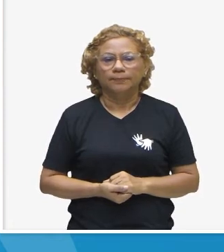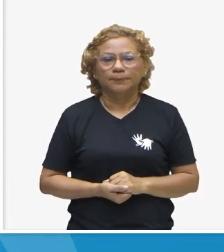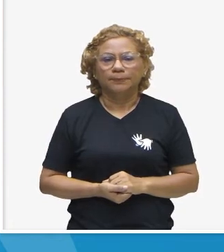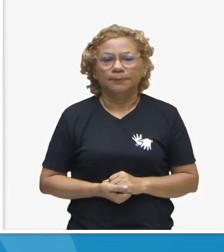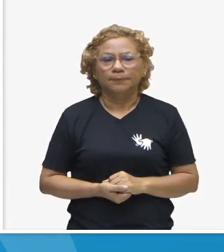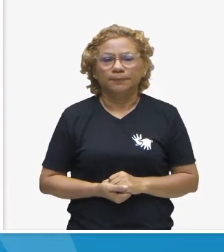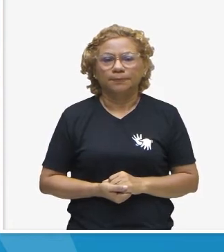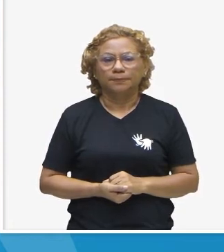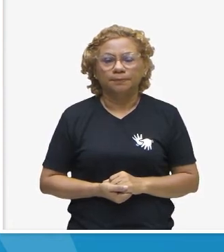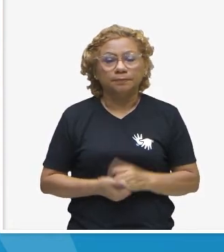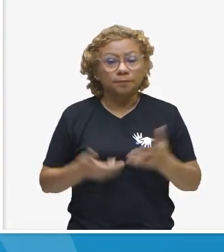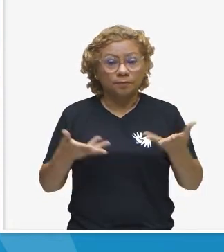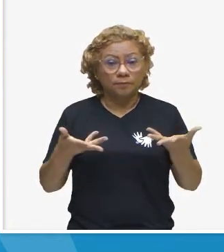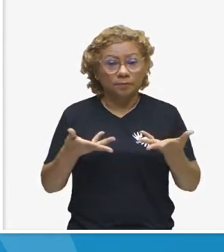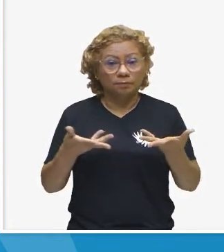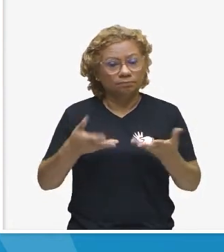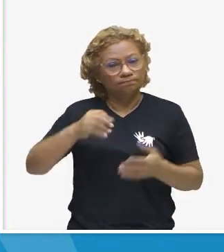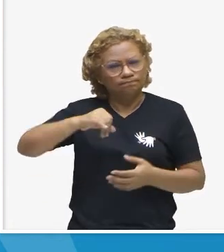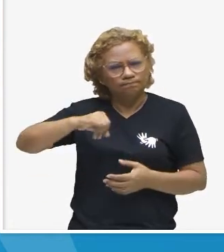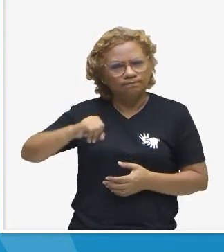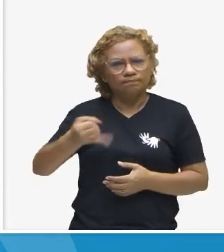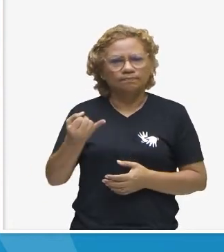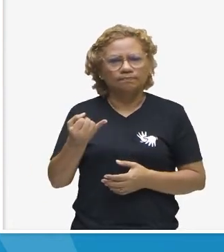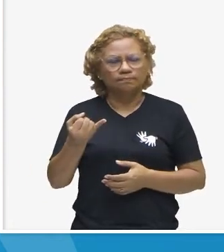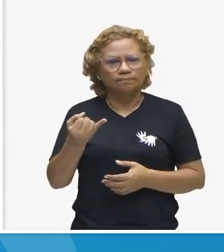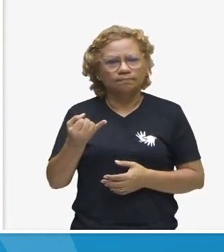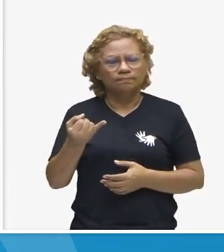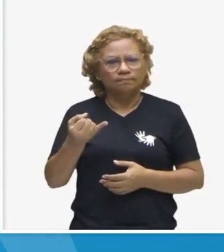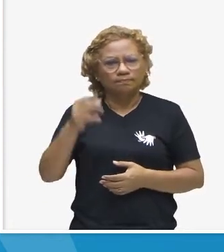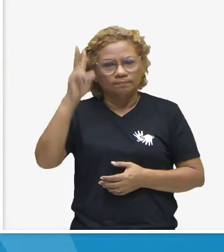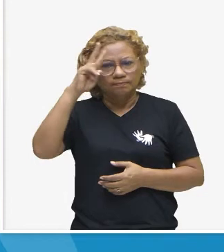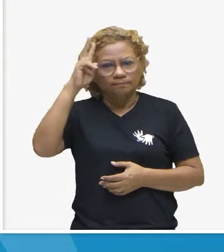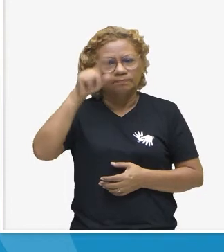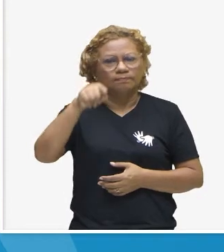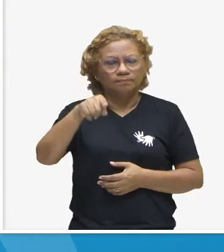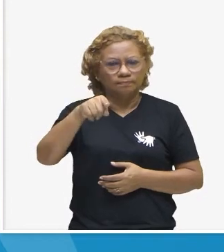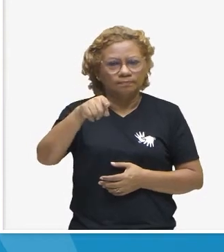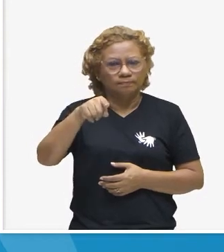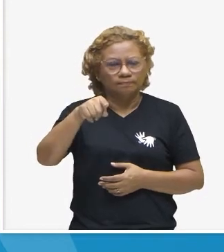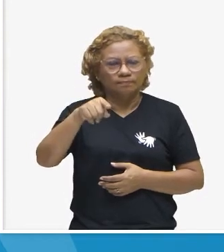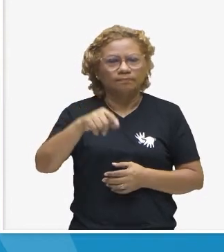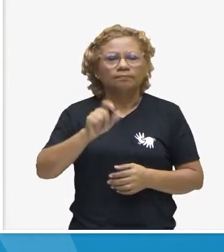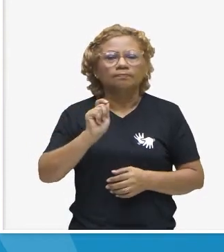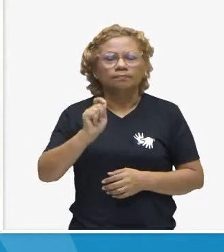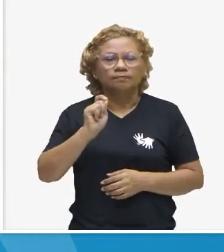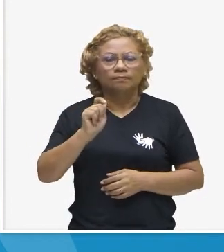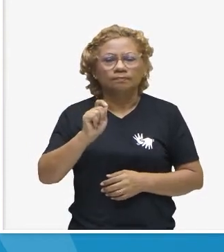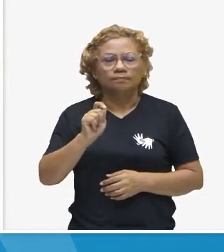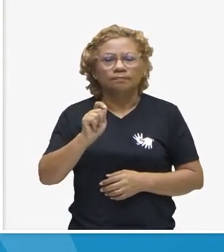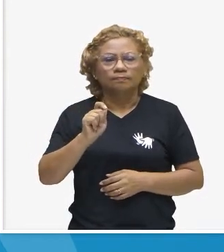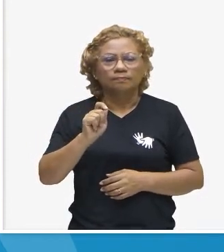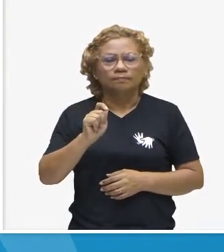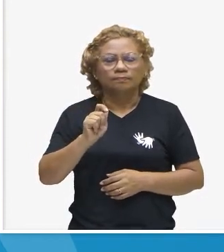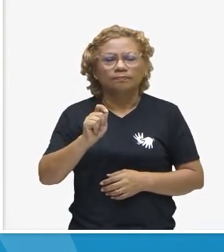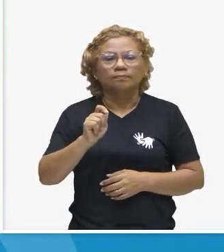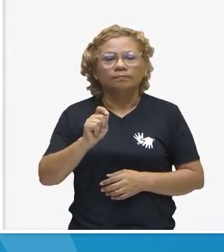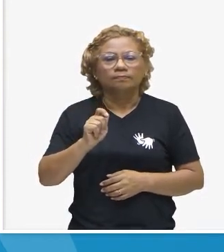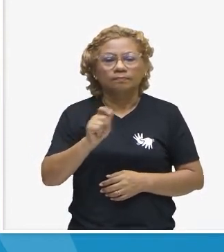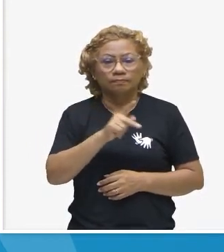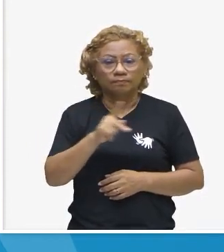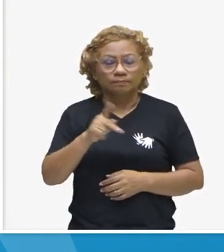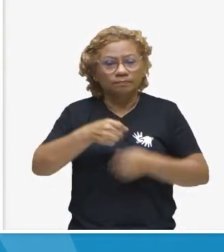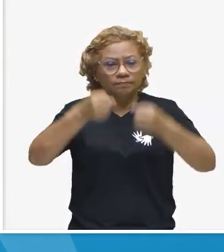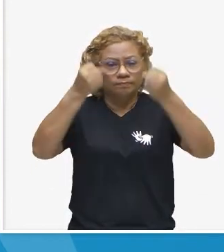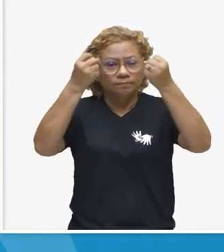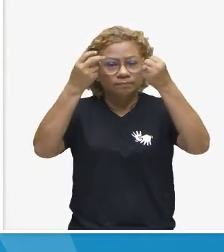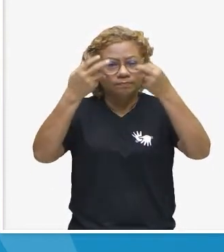Eu vou aproveitar esses minutos finais para lembrar para vocês o que o professor Emerson acabou de falar.